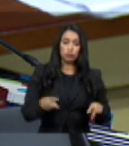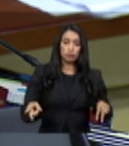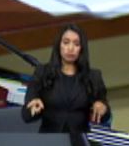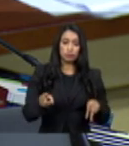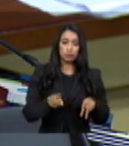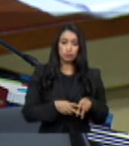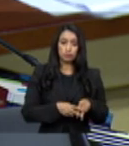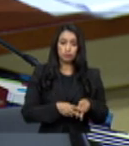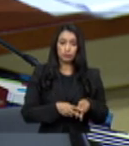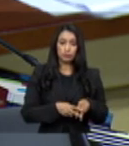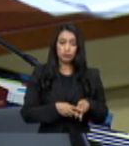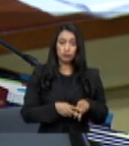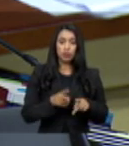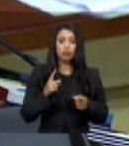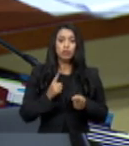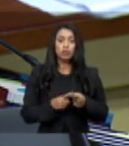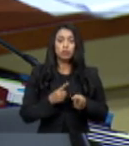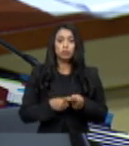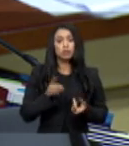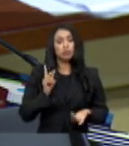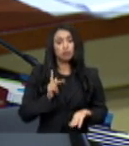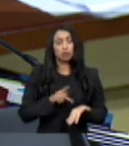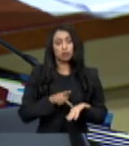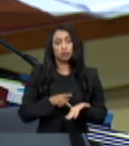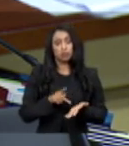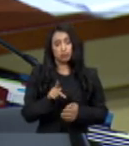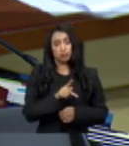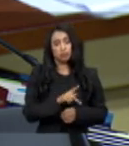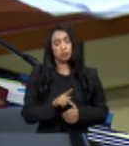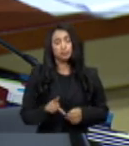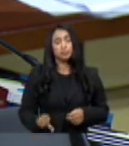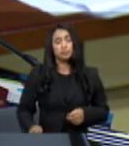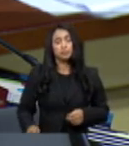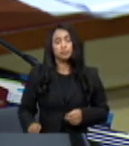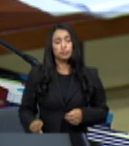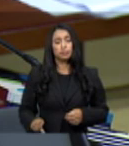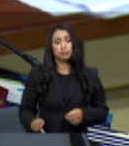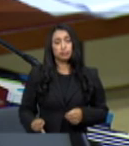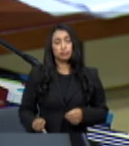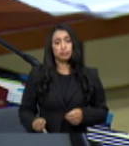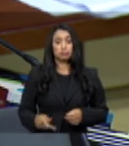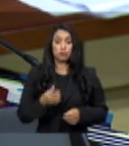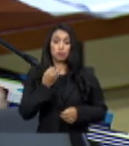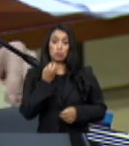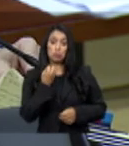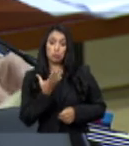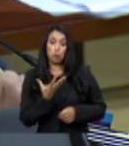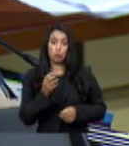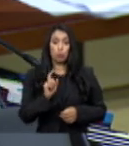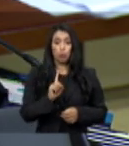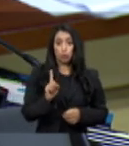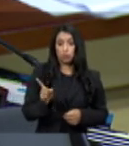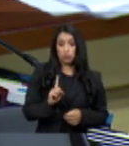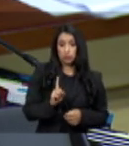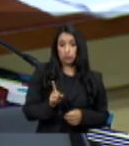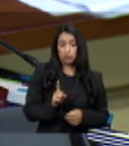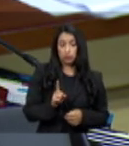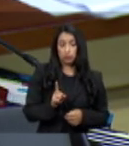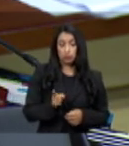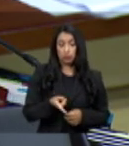penitenciário porque a verdade e presidente aqui para bem e para mal a